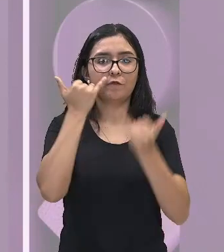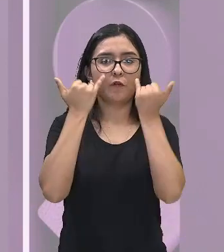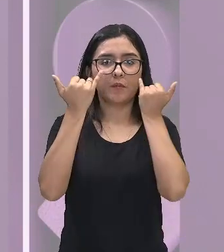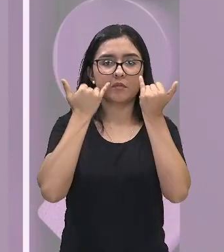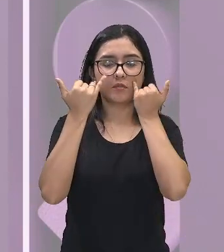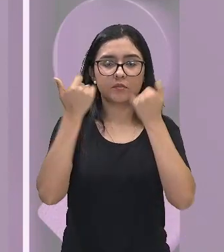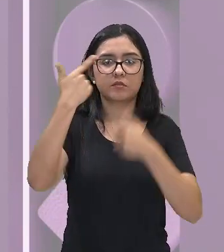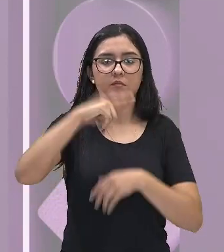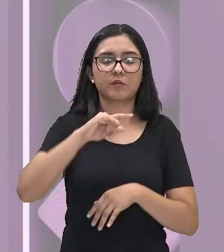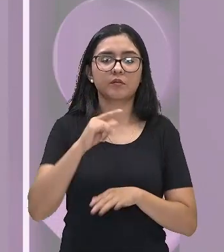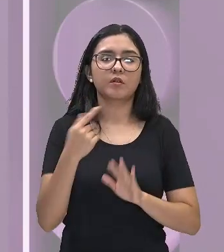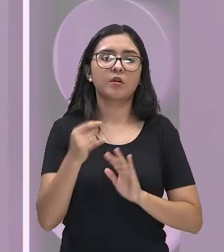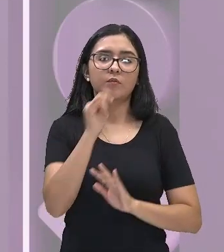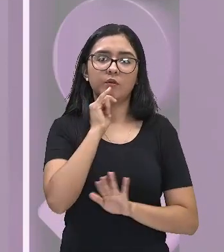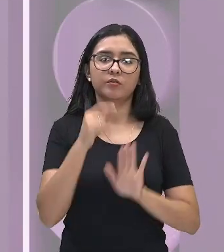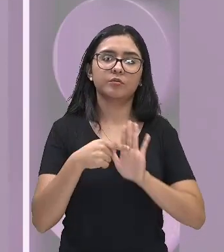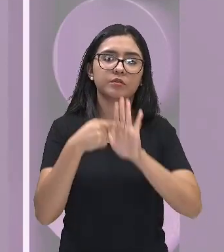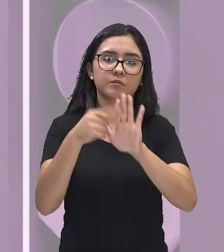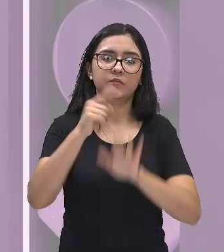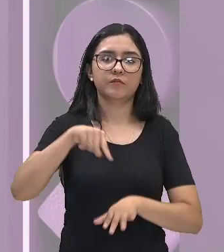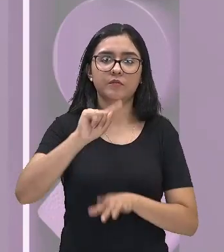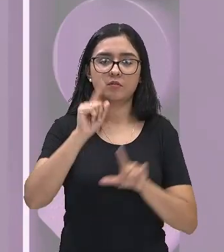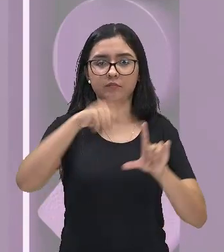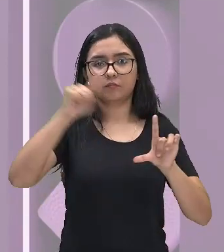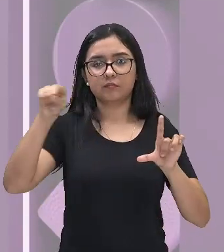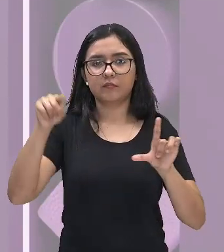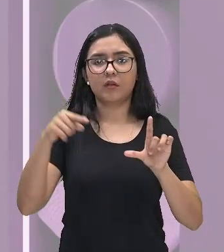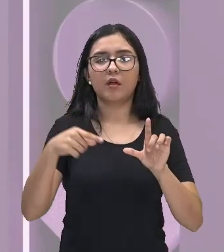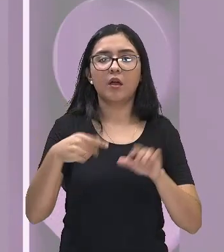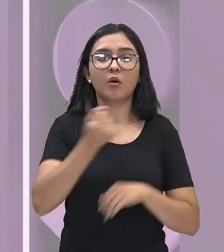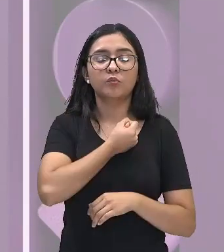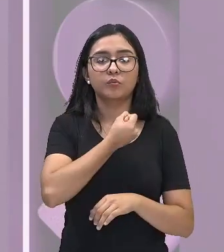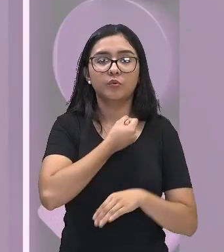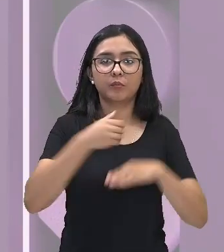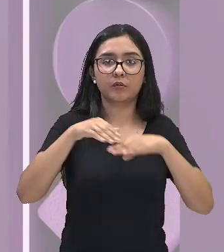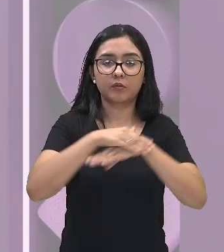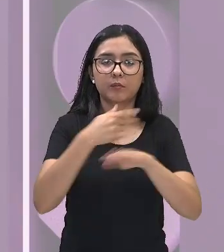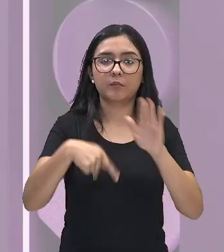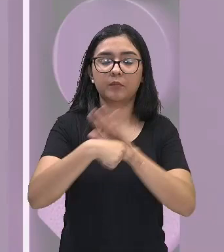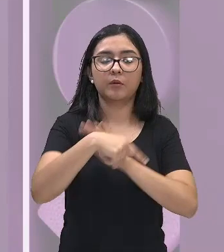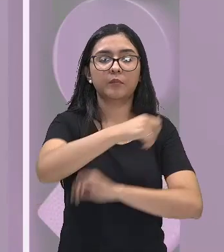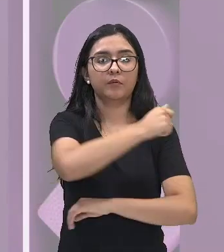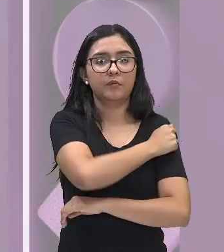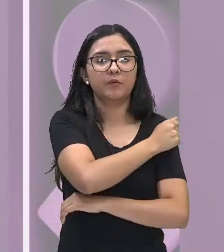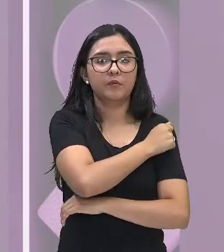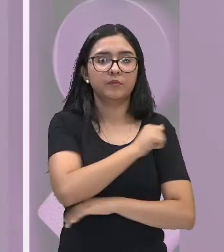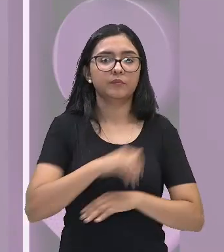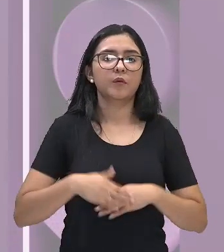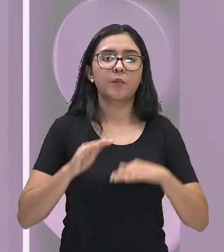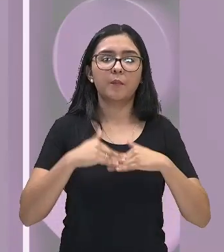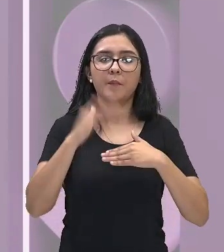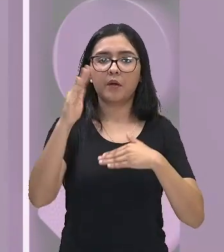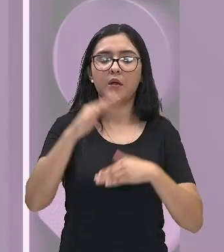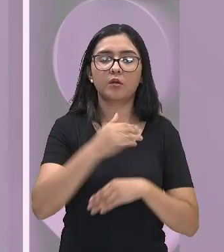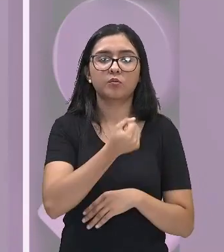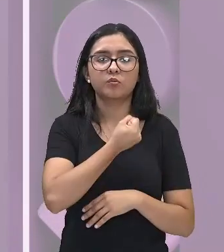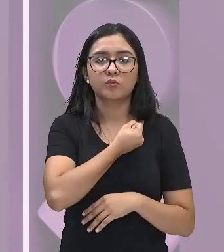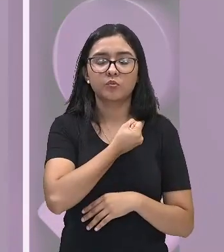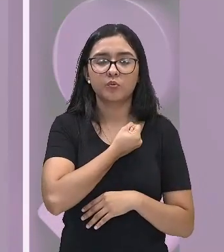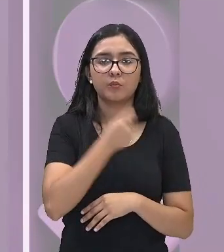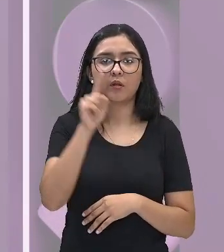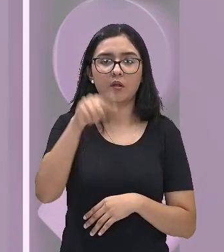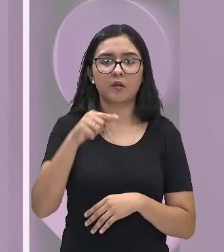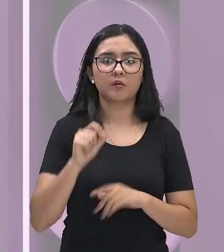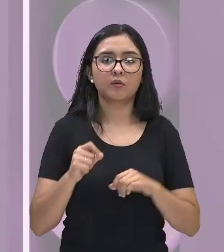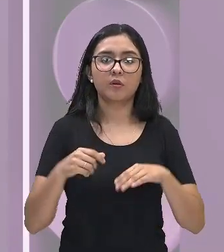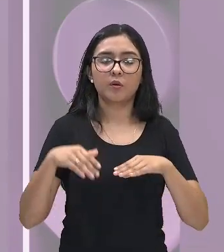no nosso exemplo aqui que nós tivemos com relação ao Calçado dos alunos o maior número né de ocorrências foram